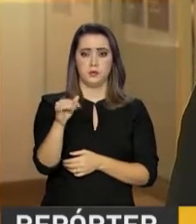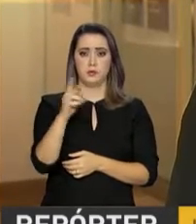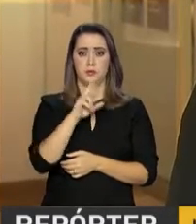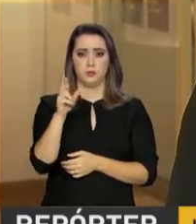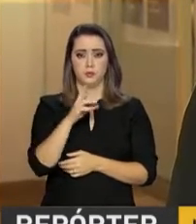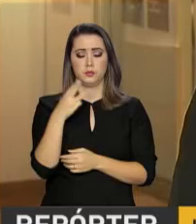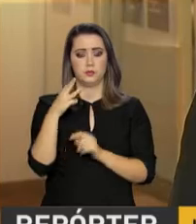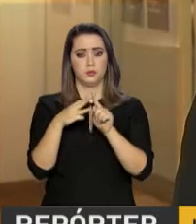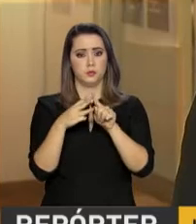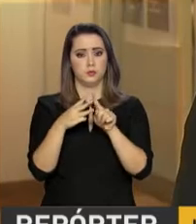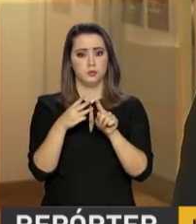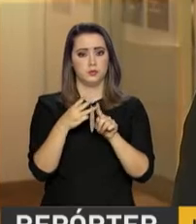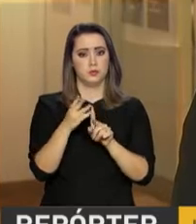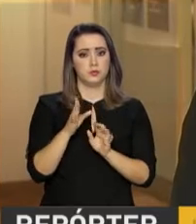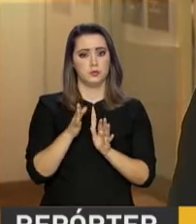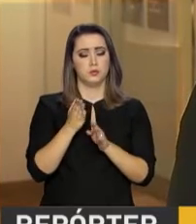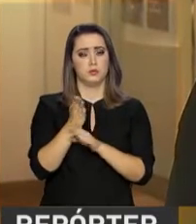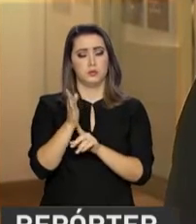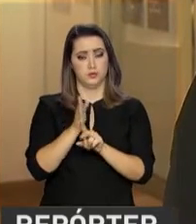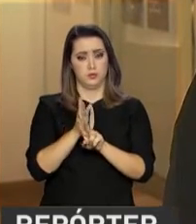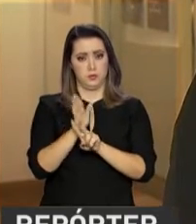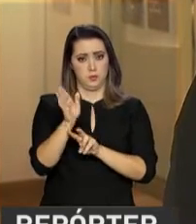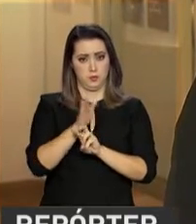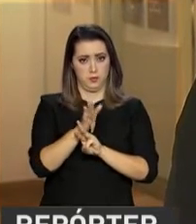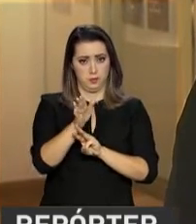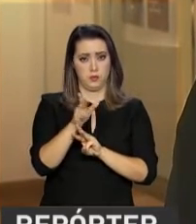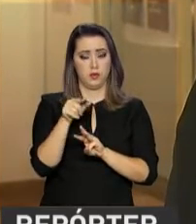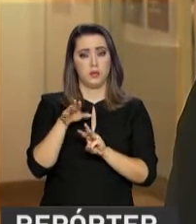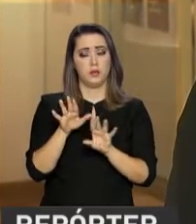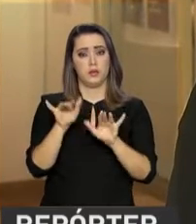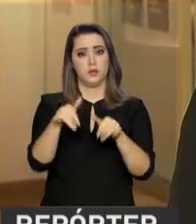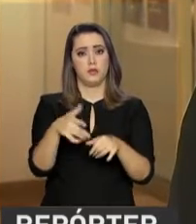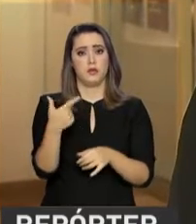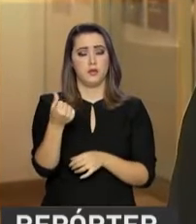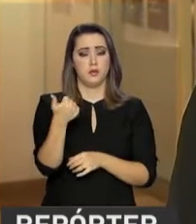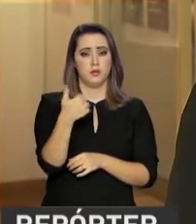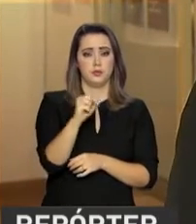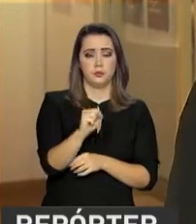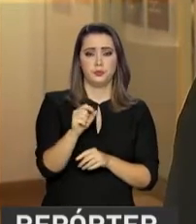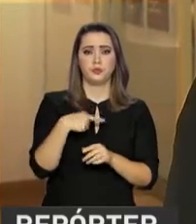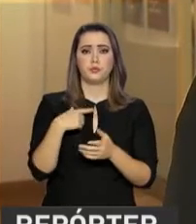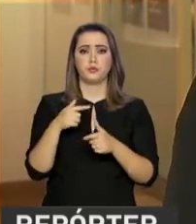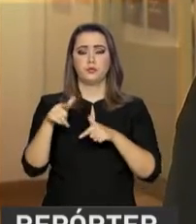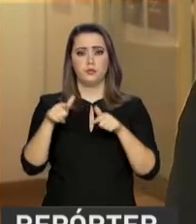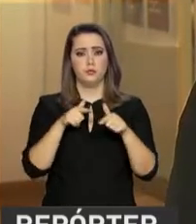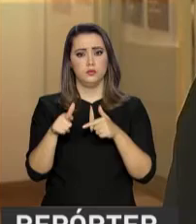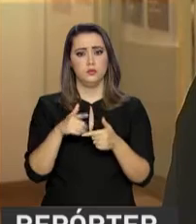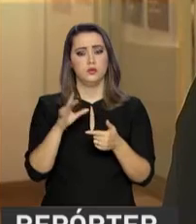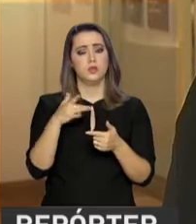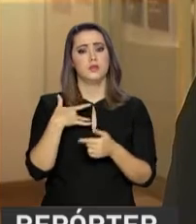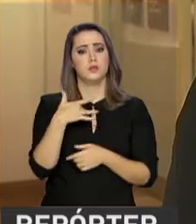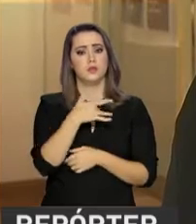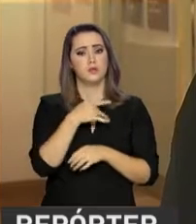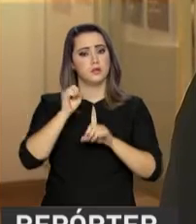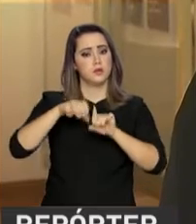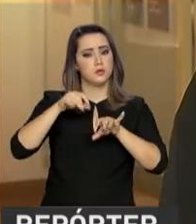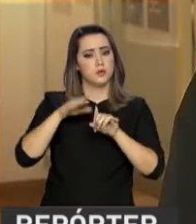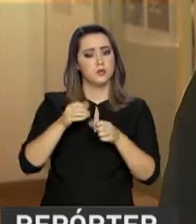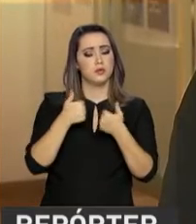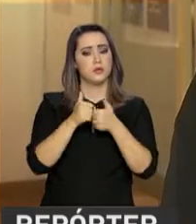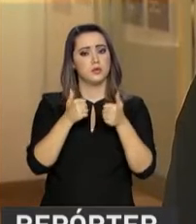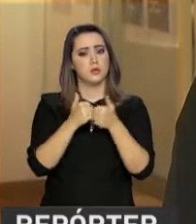três eixos até o fim de 2018. Os recursos serão aplicados em obras estruturantes nas áreas de saúde, educação,